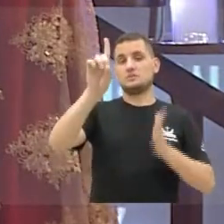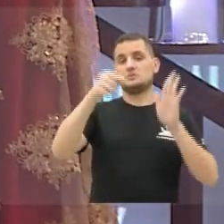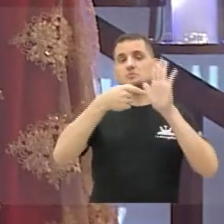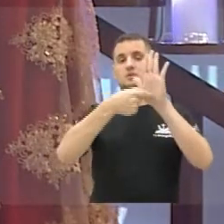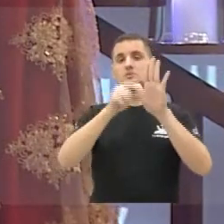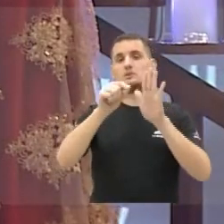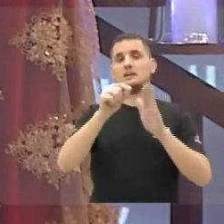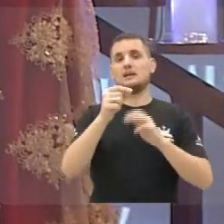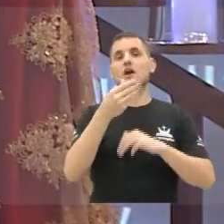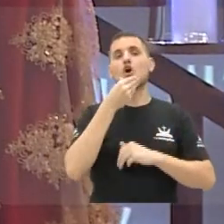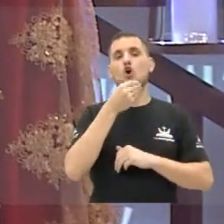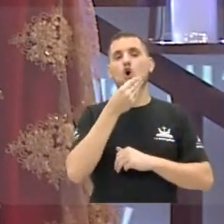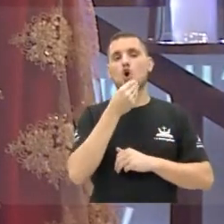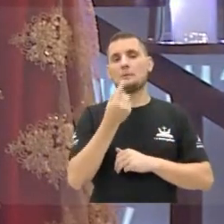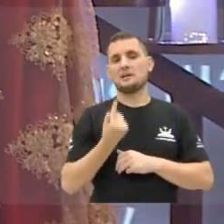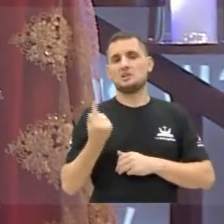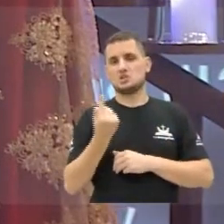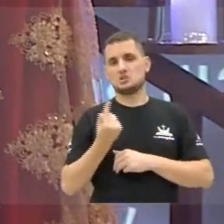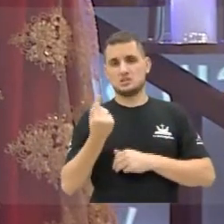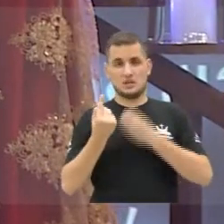é bom.